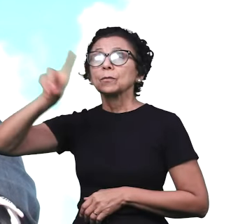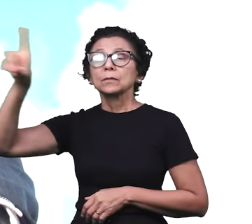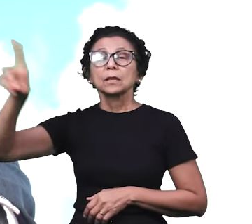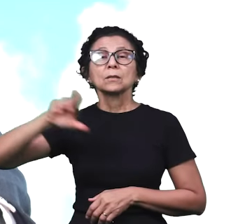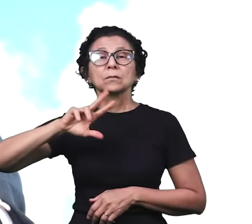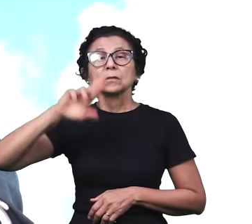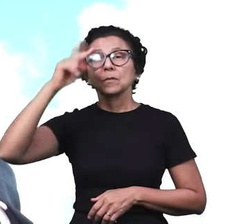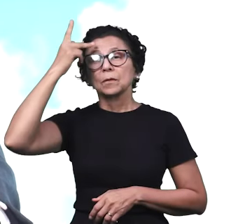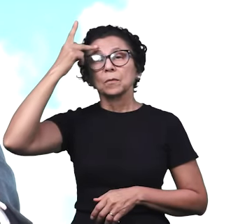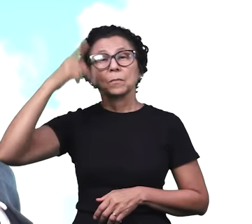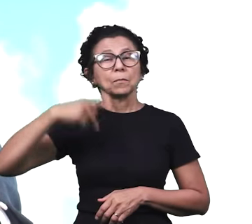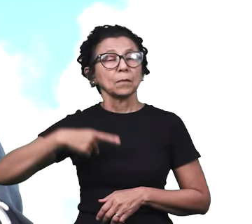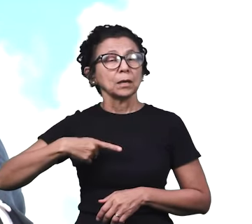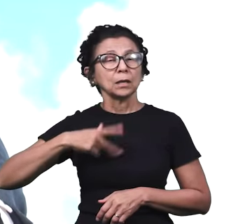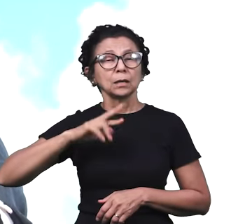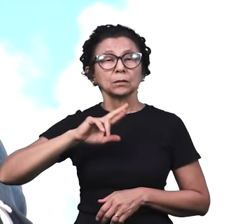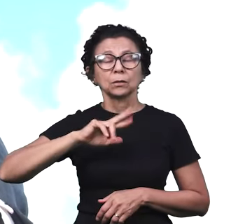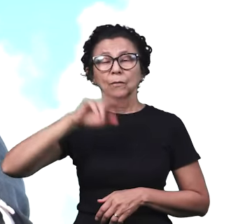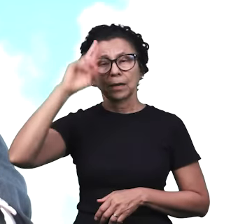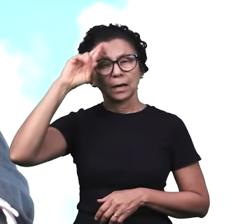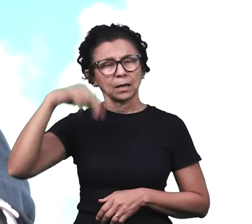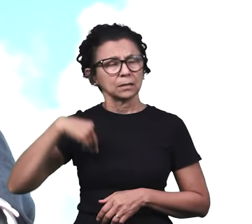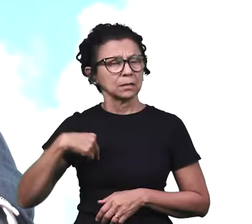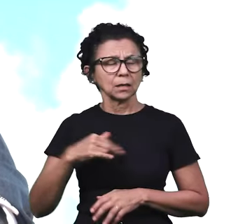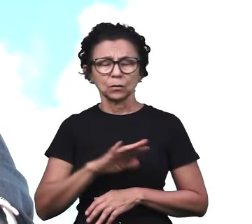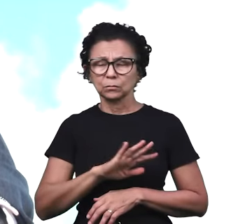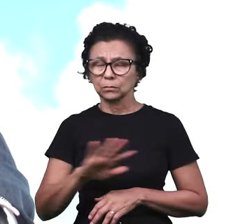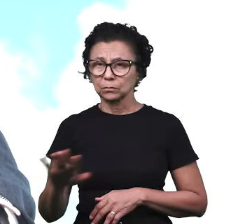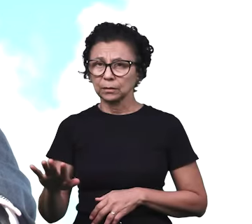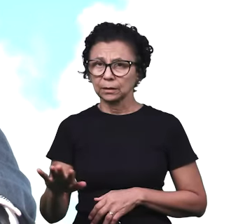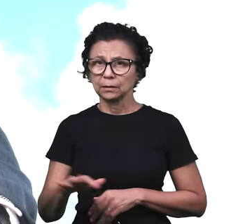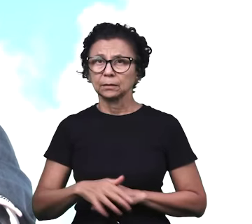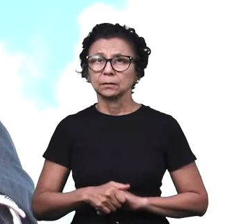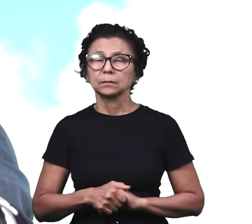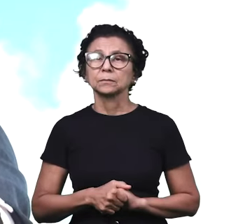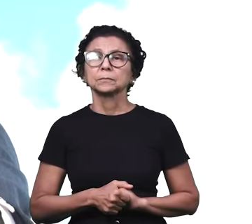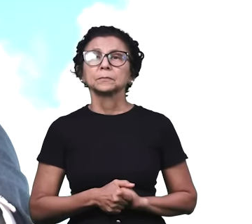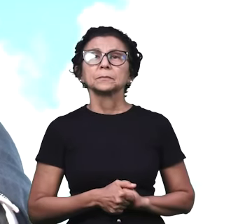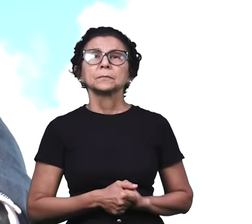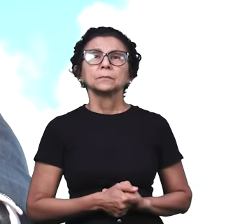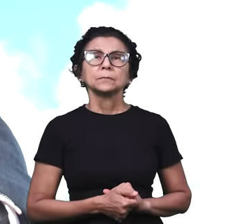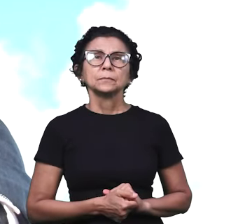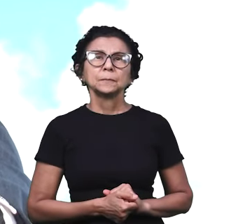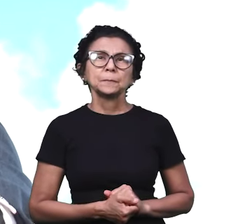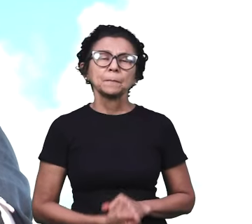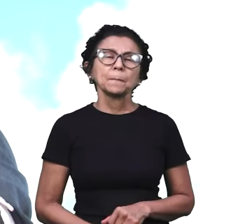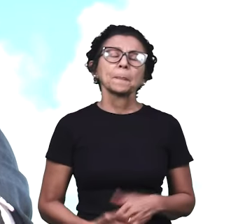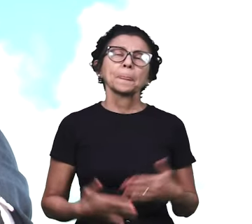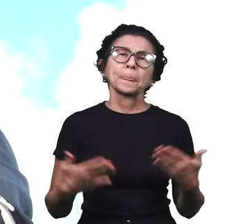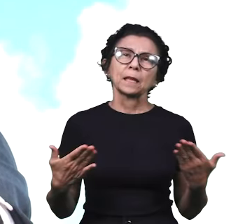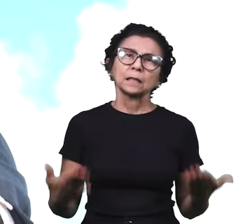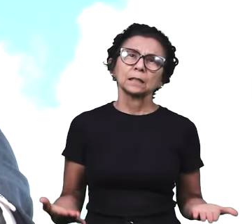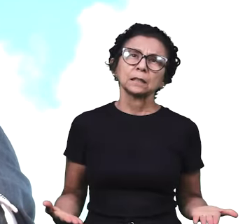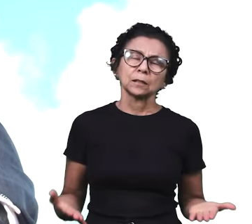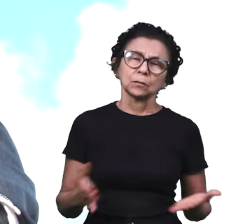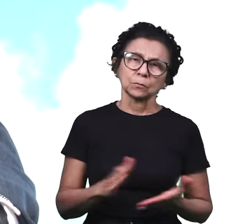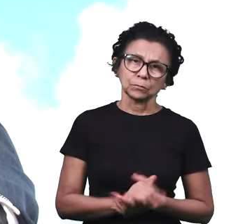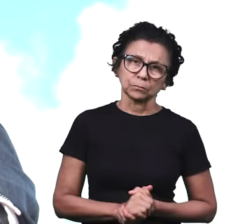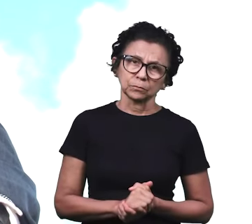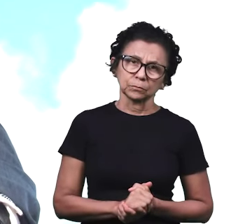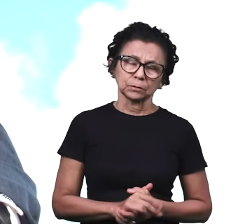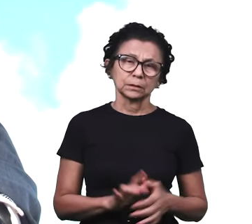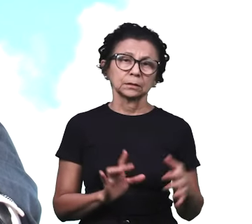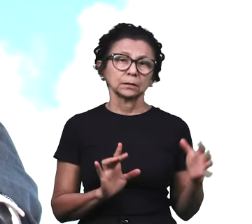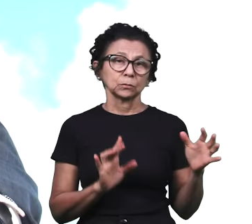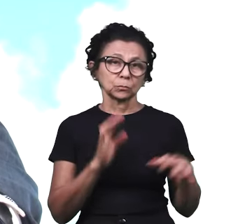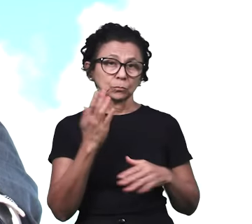Bíblia toda, você vai repetir. Os homens fazem isso, cuidado. Repete isso aqui 10 vezes que você vai estar pronto. Não é isso